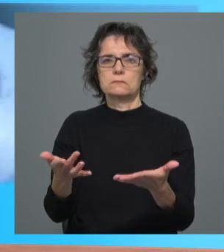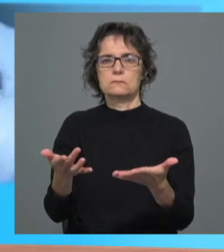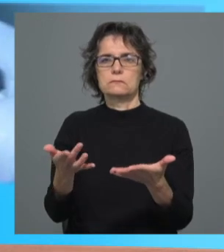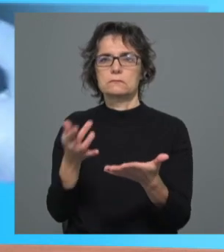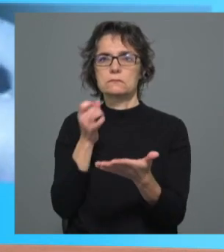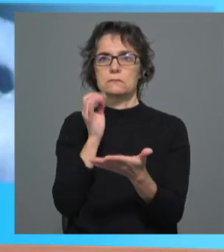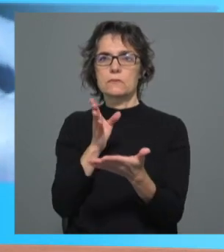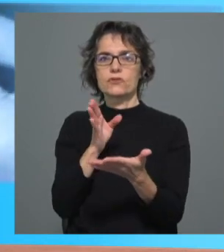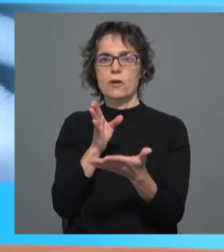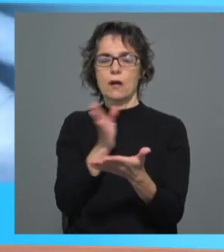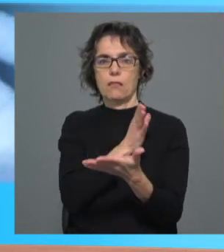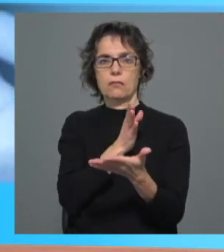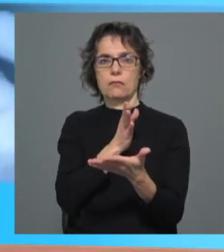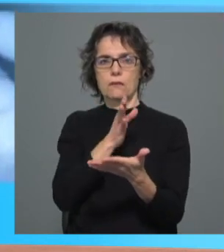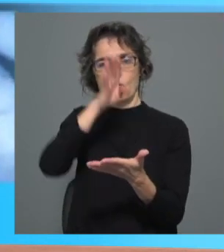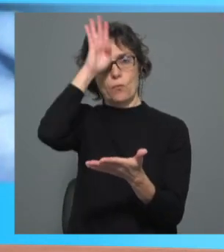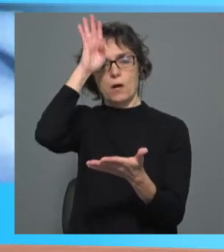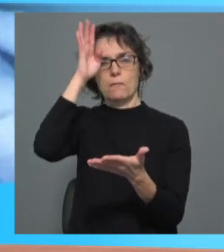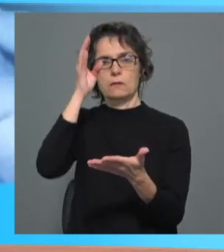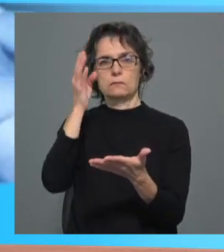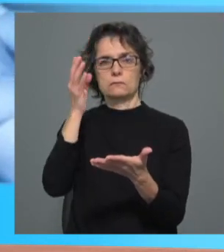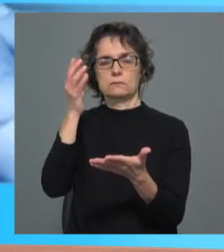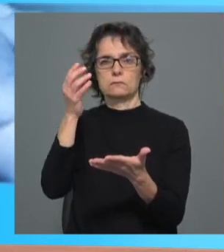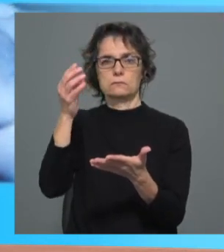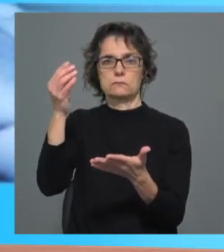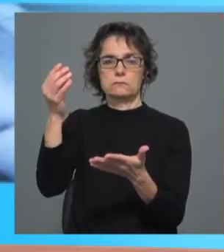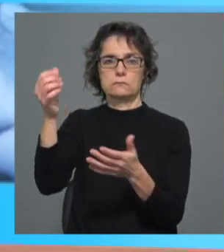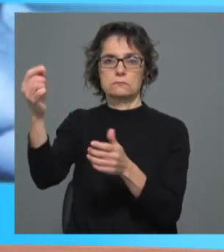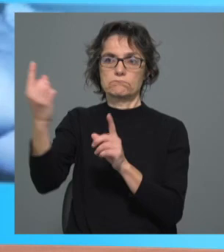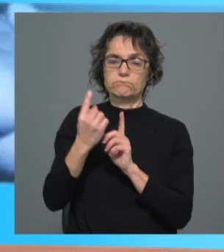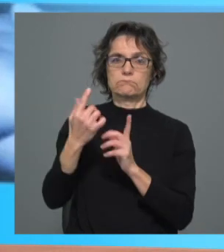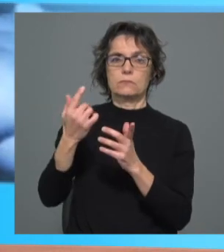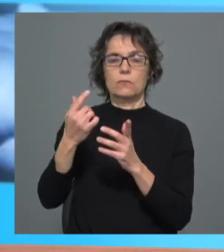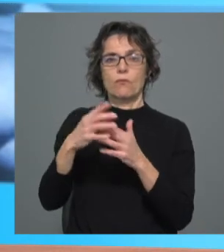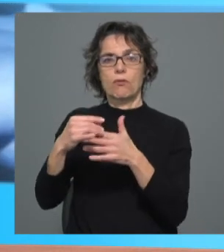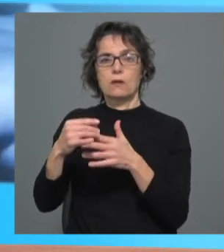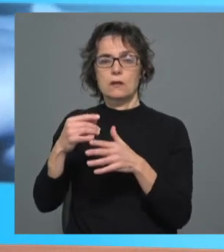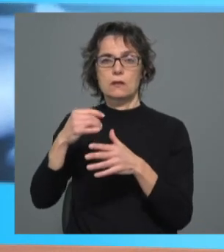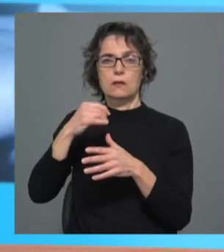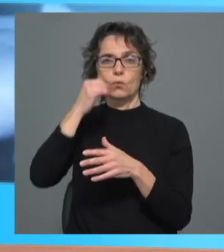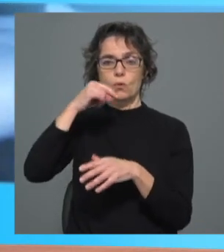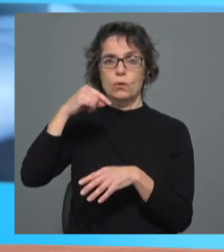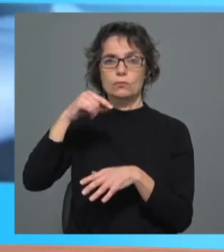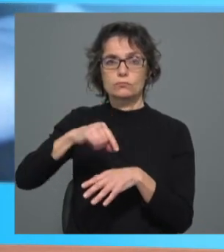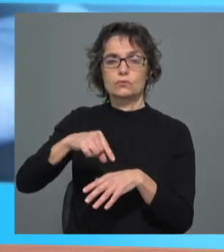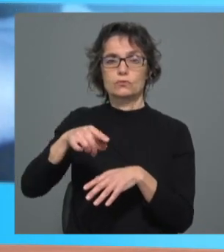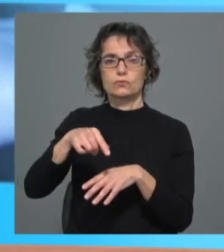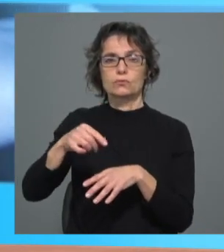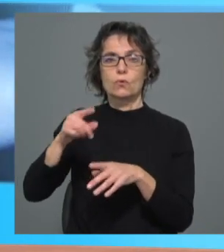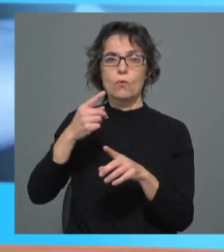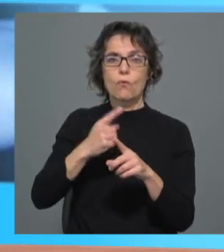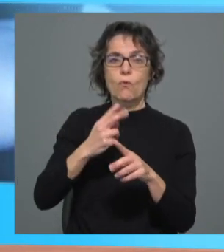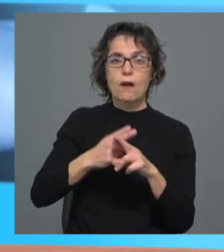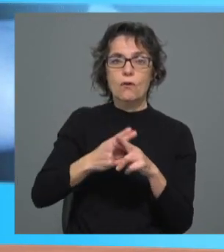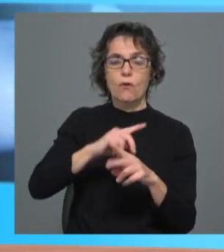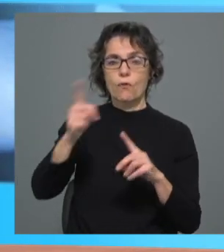Ele já tinha chamado os líderes sudaneses a Roma, em 2019, para de alguma maneira os ajudar a